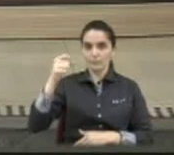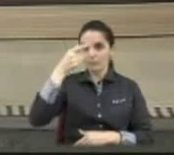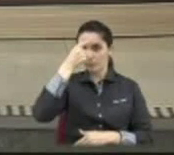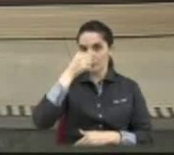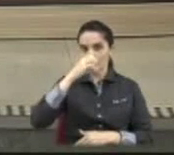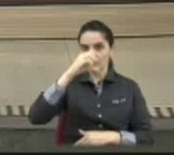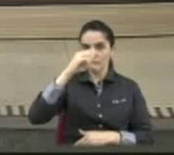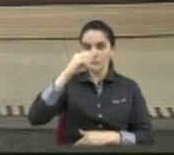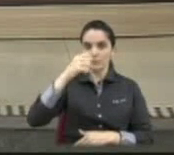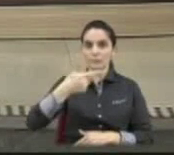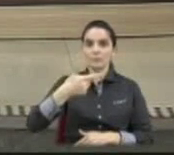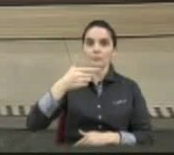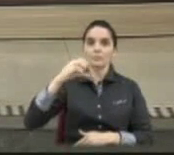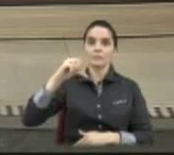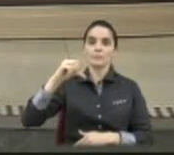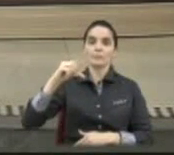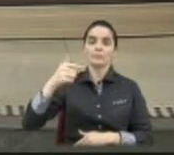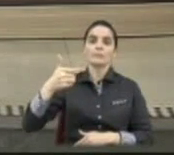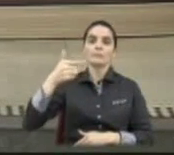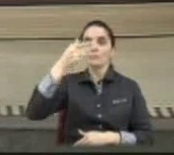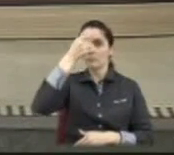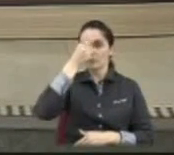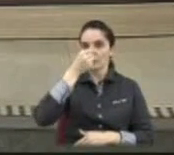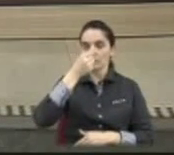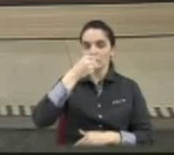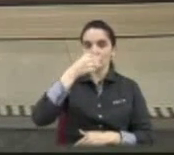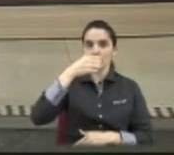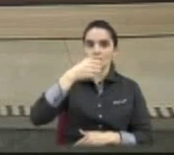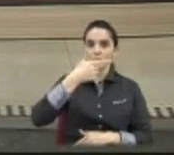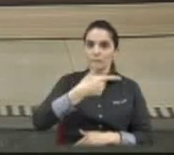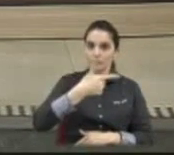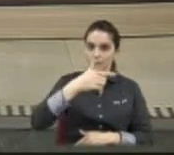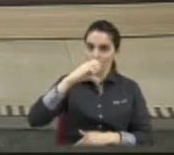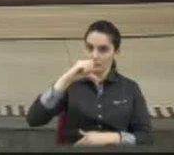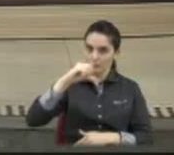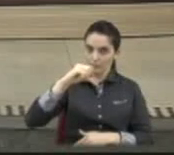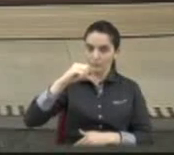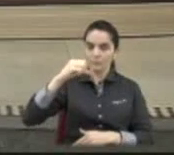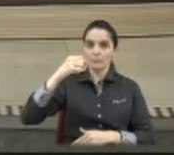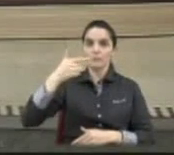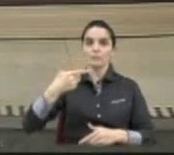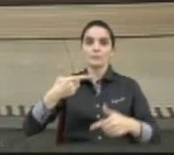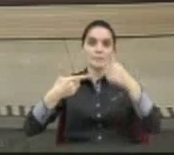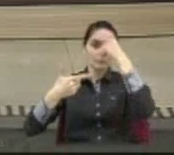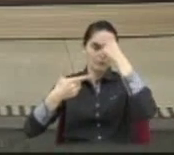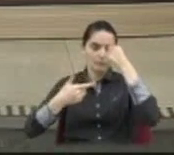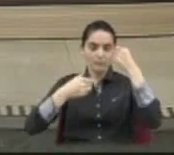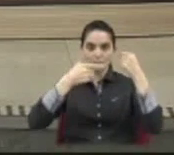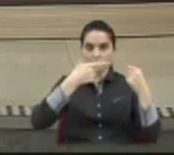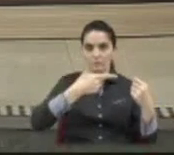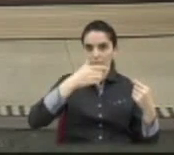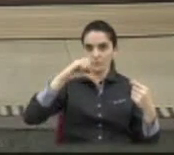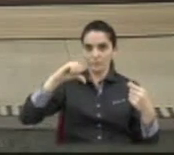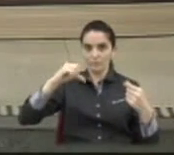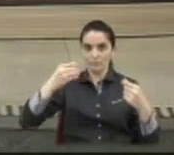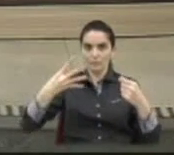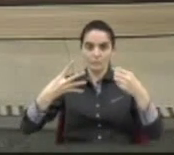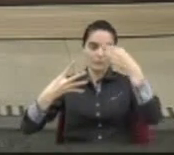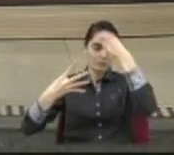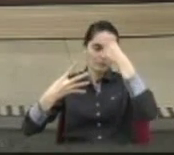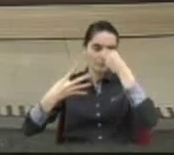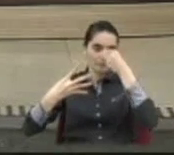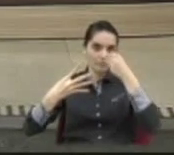Antunes, 292, Edivaldo Soares Antunes, 293, Edivaldo Soares Antunes, 294, Edivaldo Soares